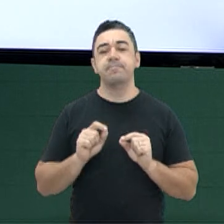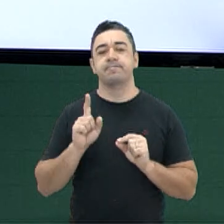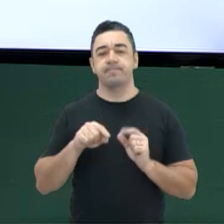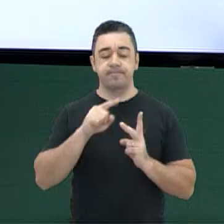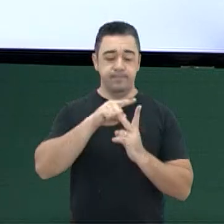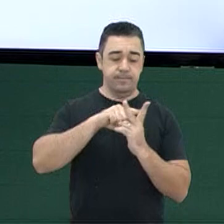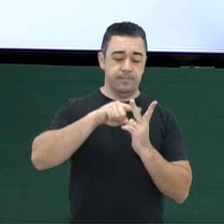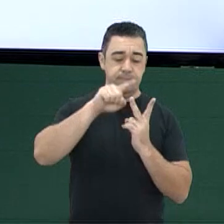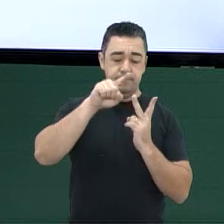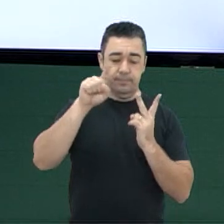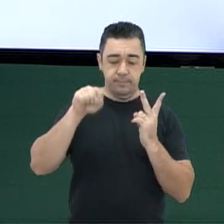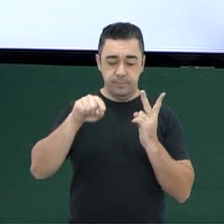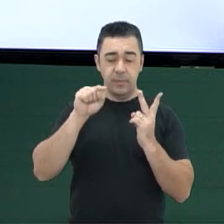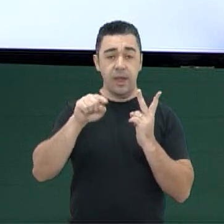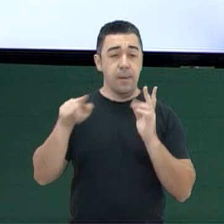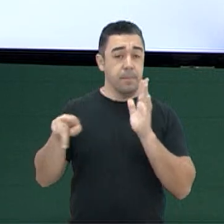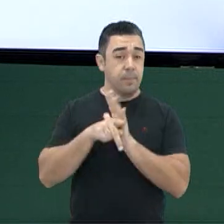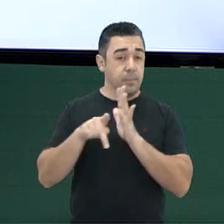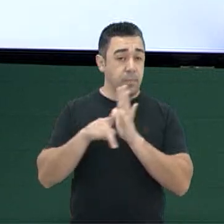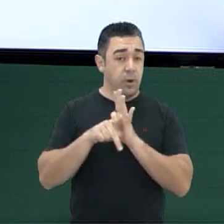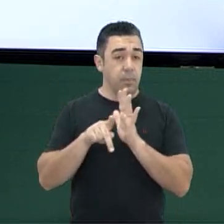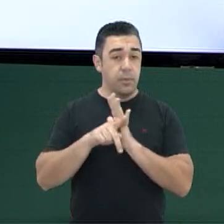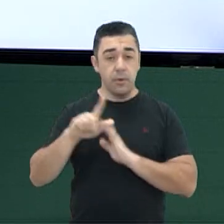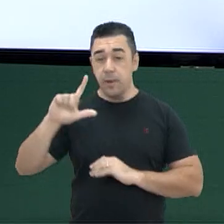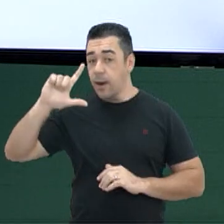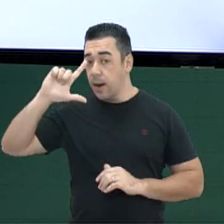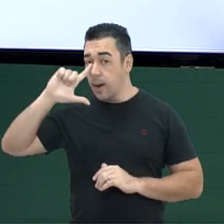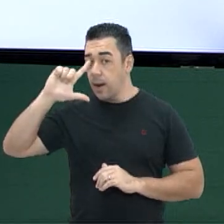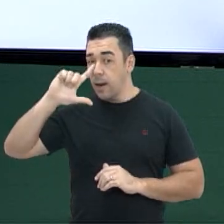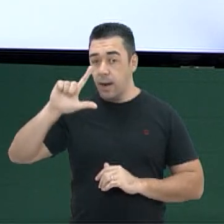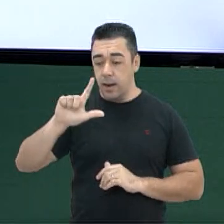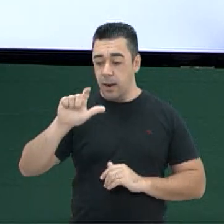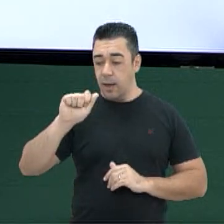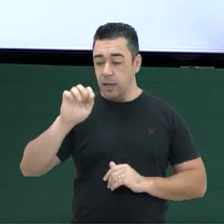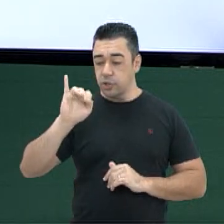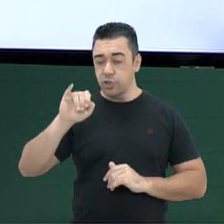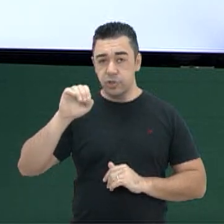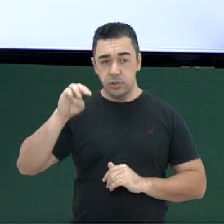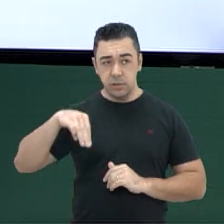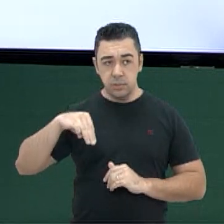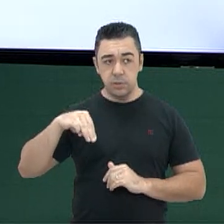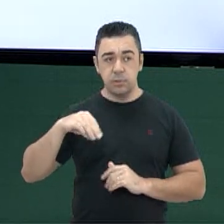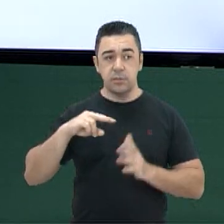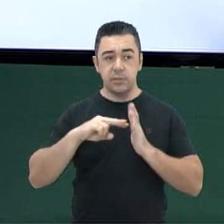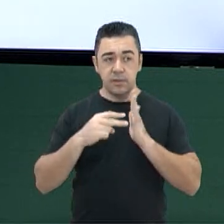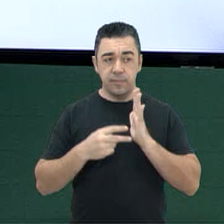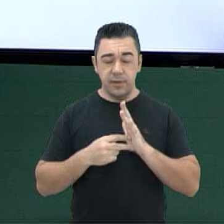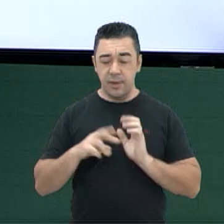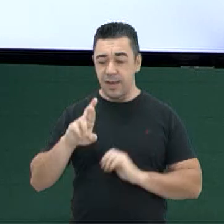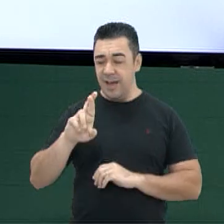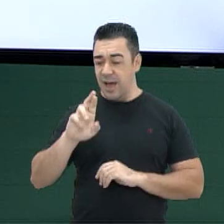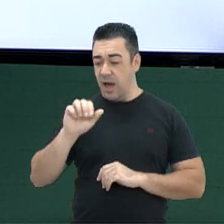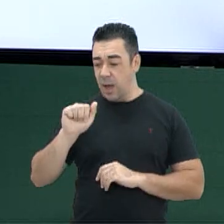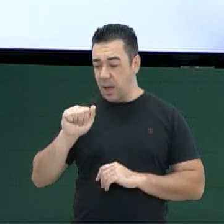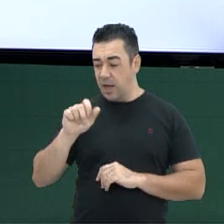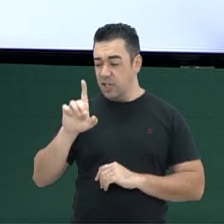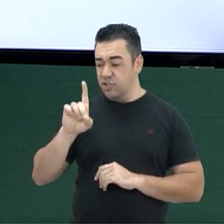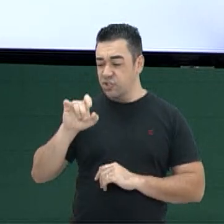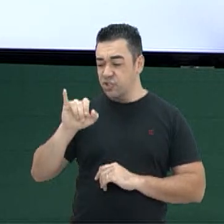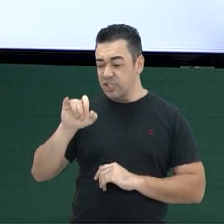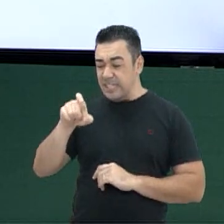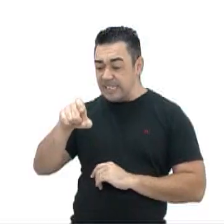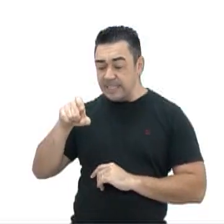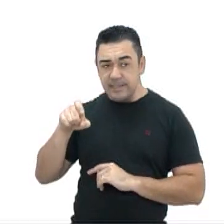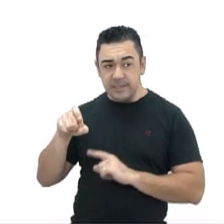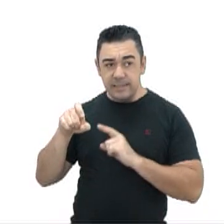quadrada tenha vindo do latim, que significa, essa palavra latina chamada radix quadratum, que quer dizer o quê? Significa